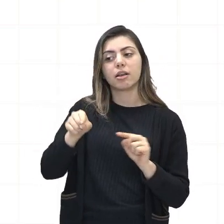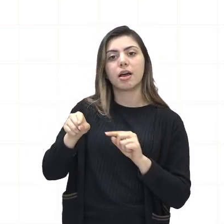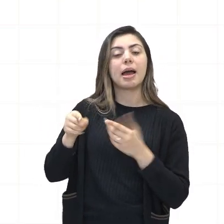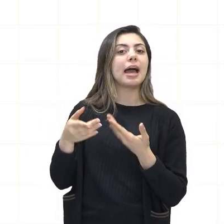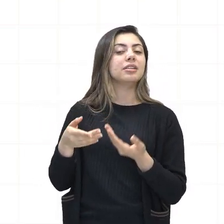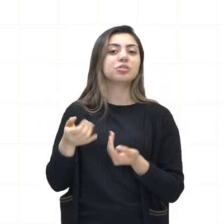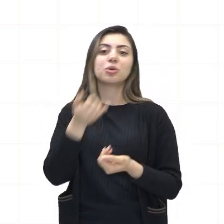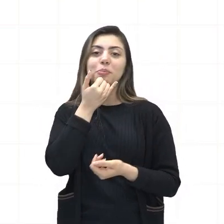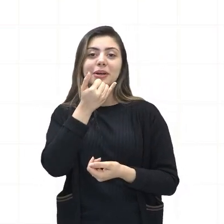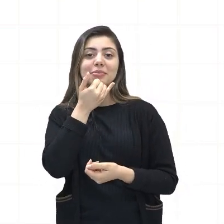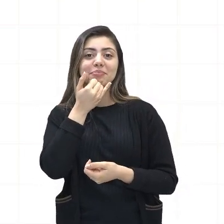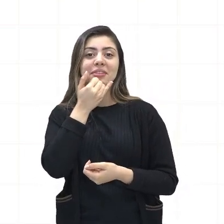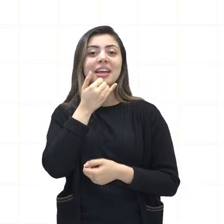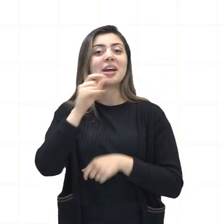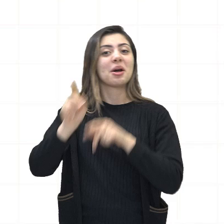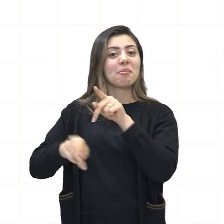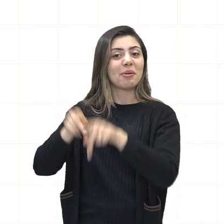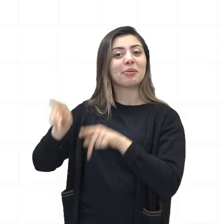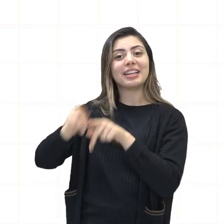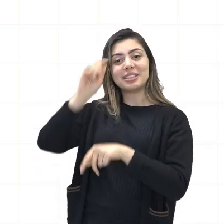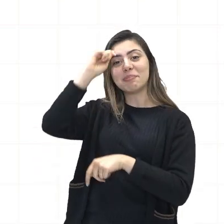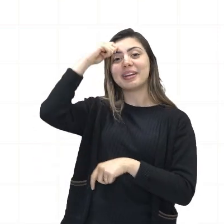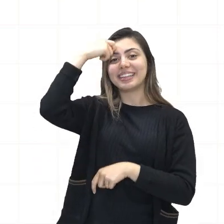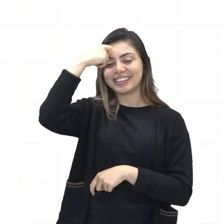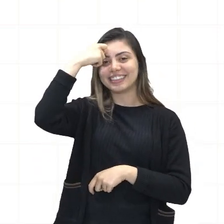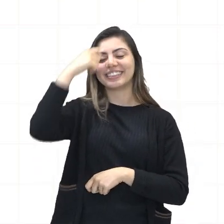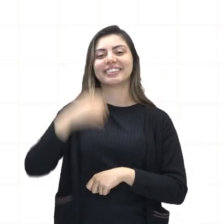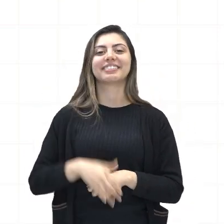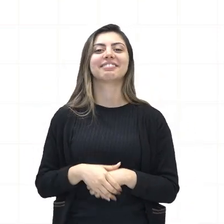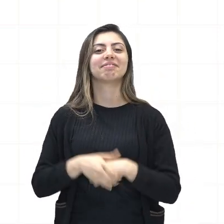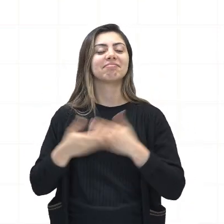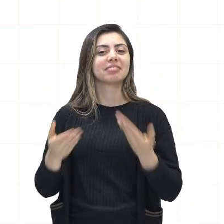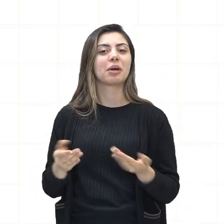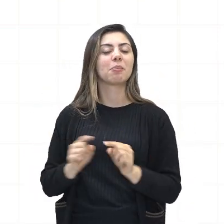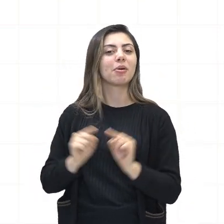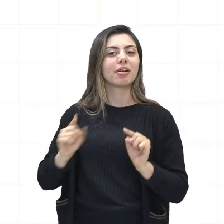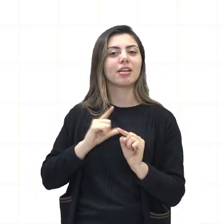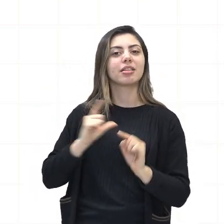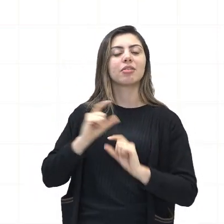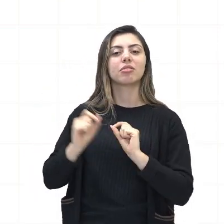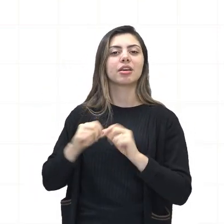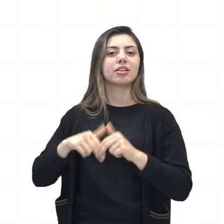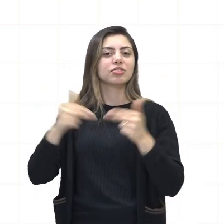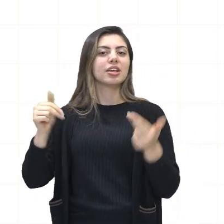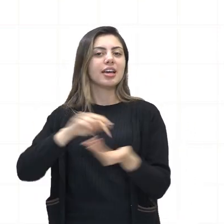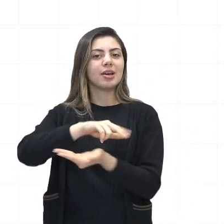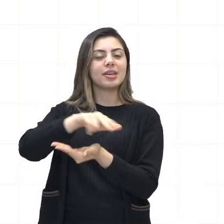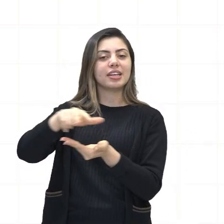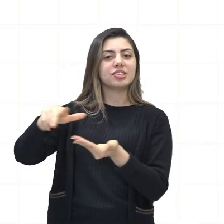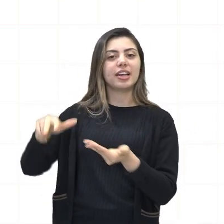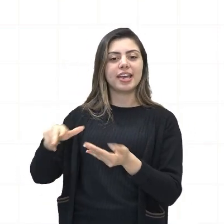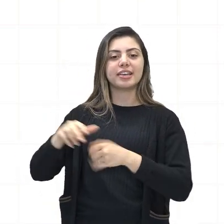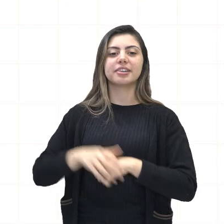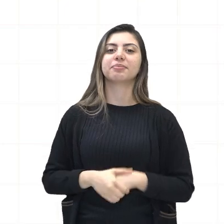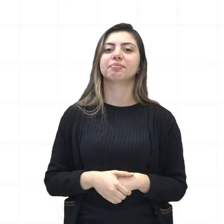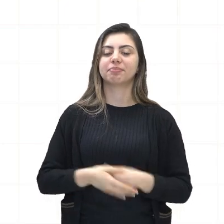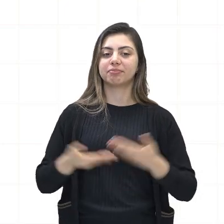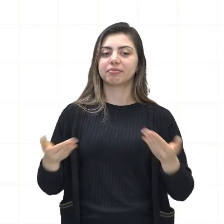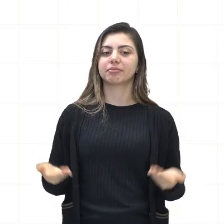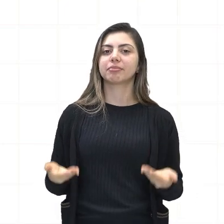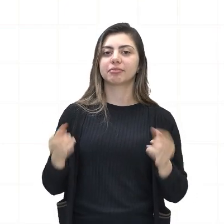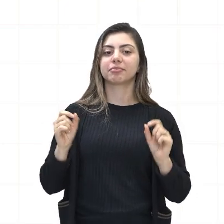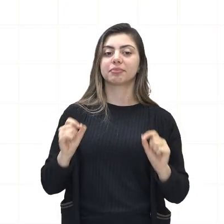negra na África subsaariana, existem diferentes etnias. Na próxima tela a gente vai ver mais uma imagem da